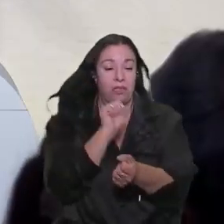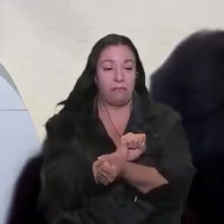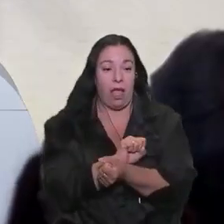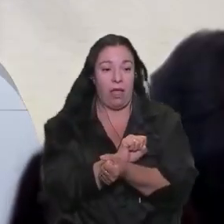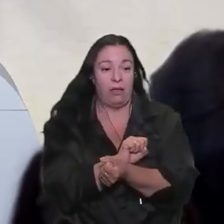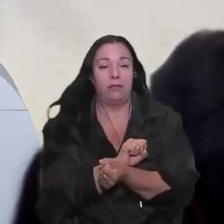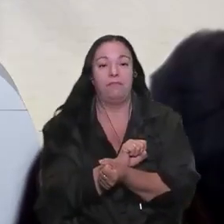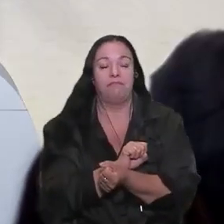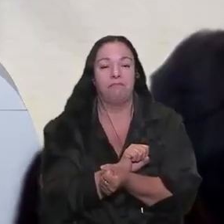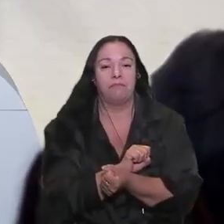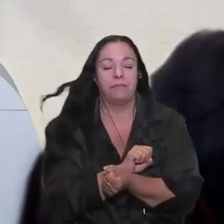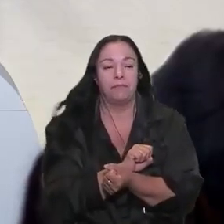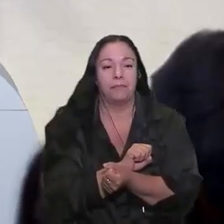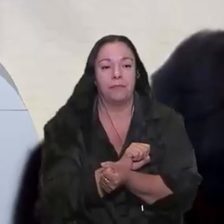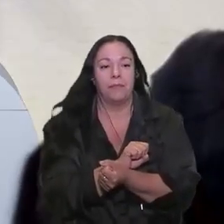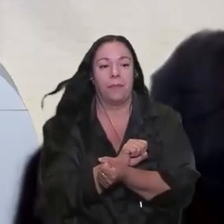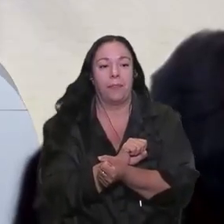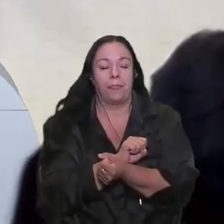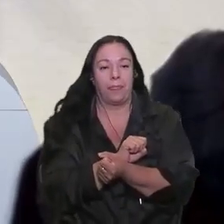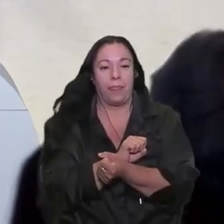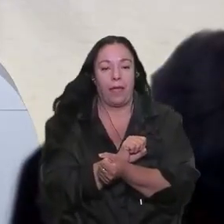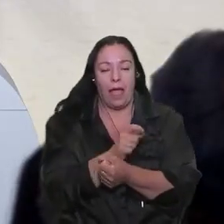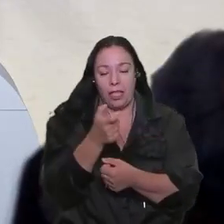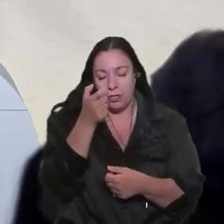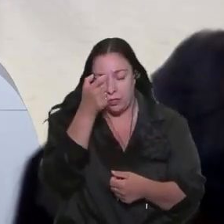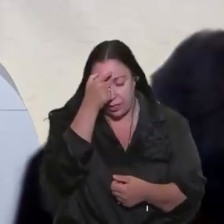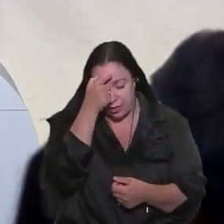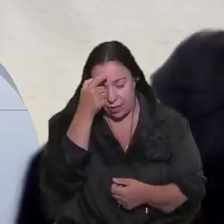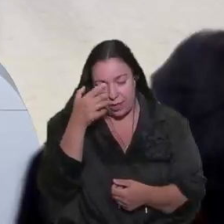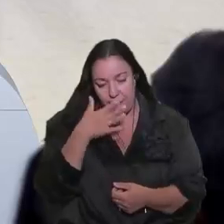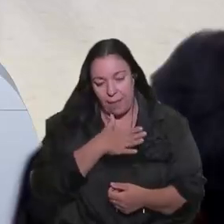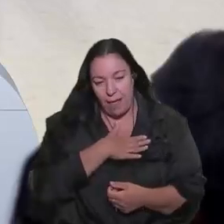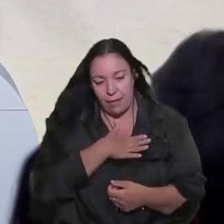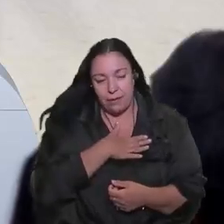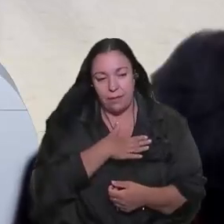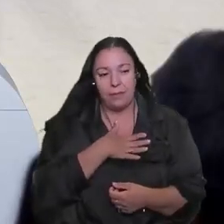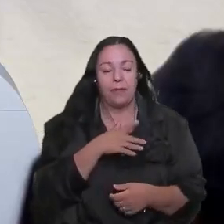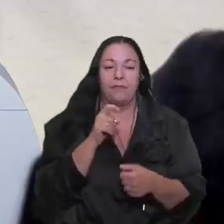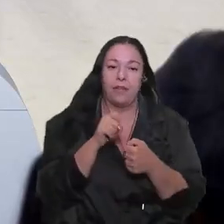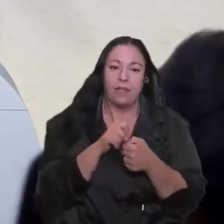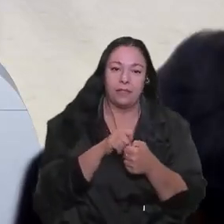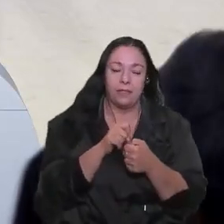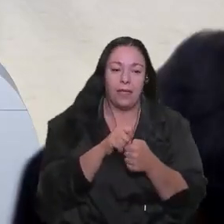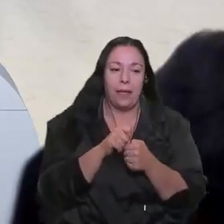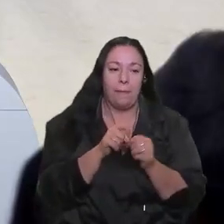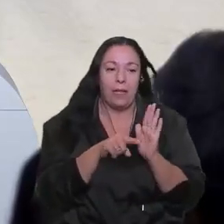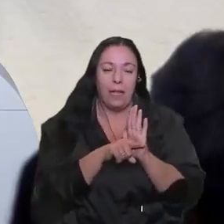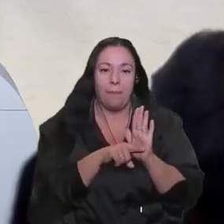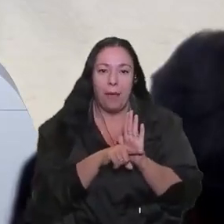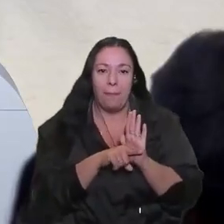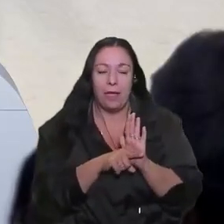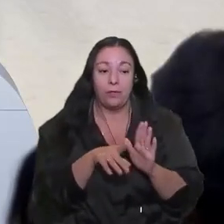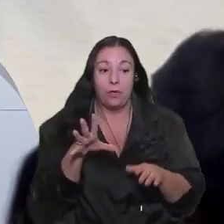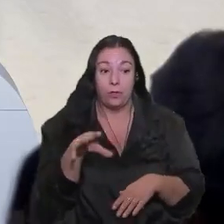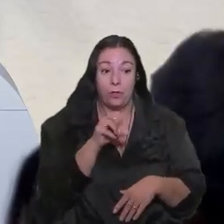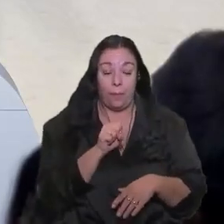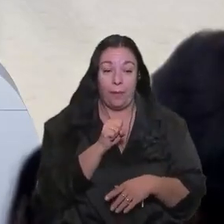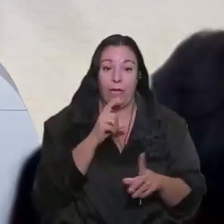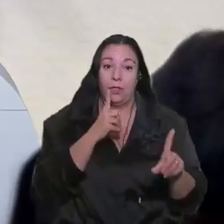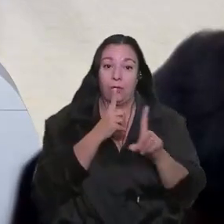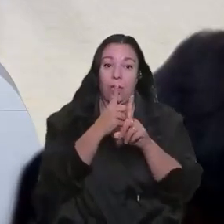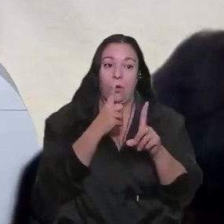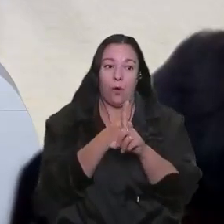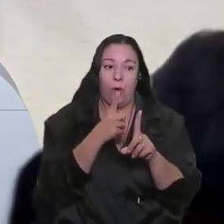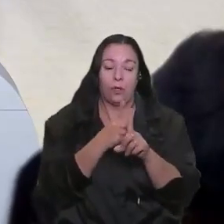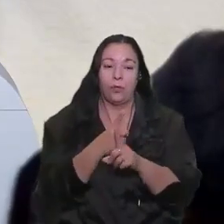tento manter a dignidade e o fio de raciocínio que me resta para funcionar minimamente quando sou pega no meio de um encontro